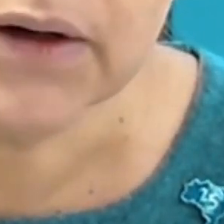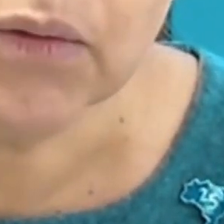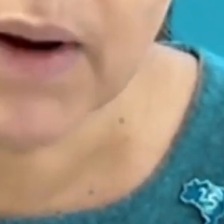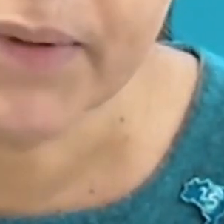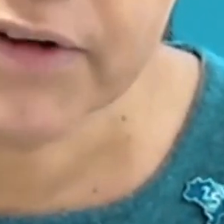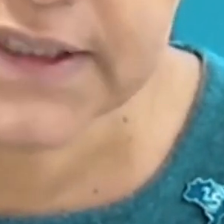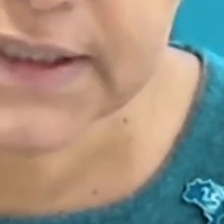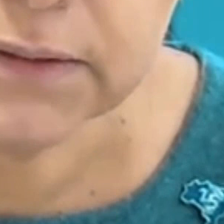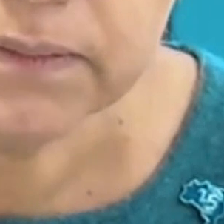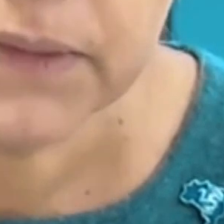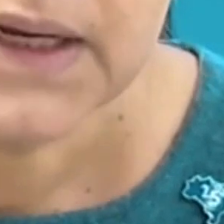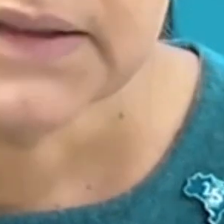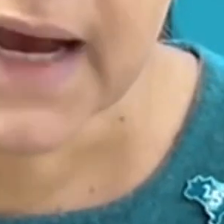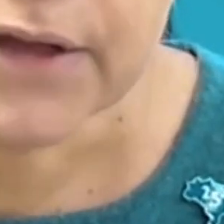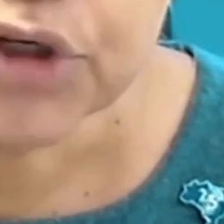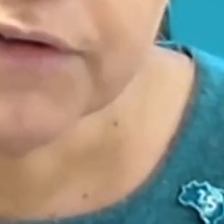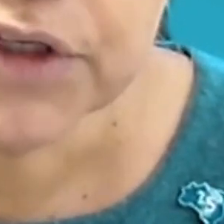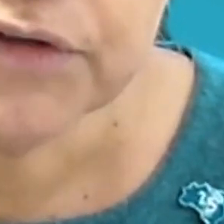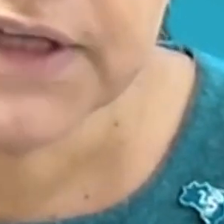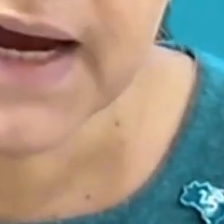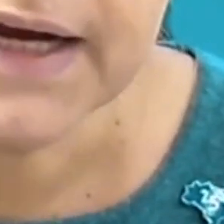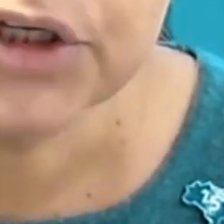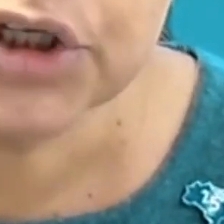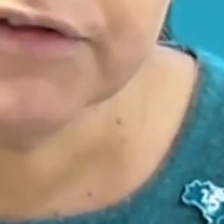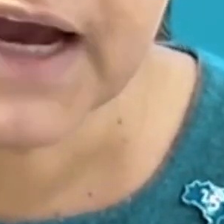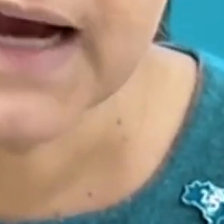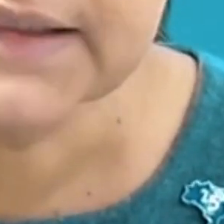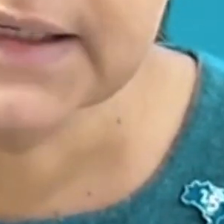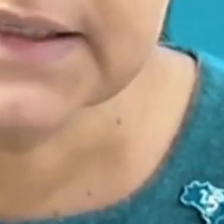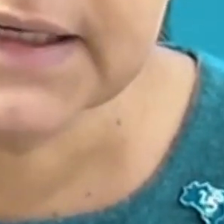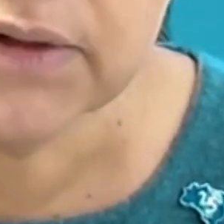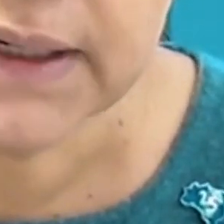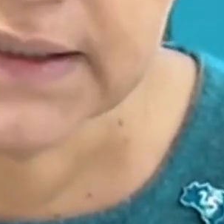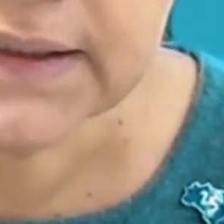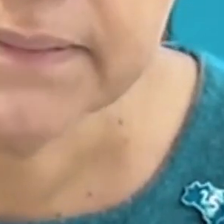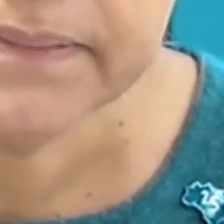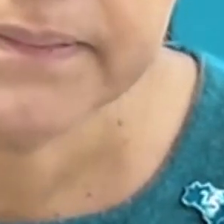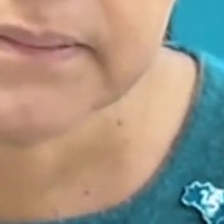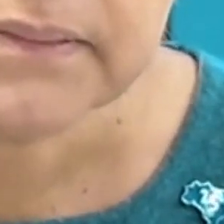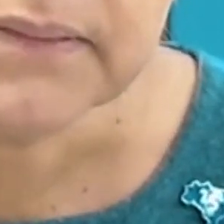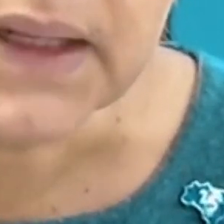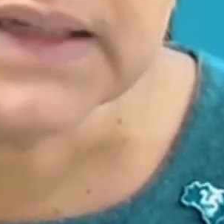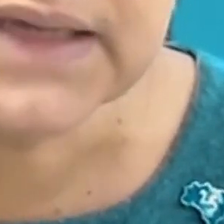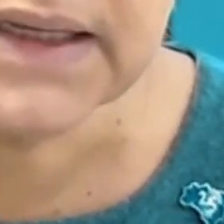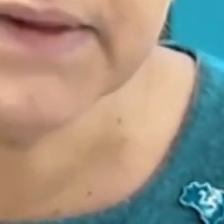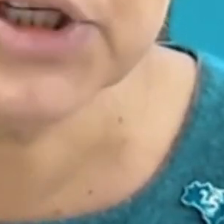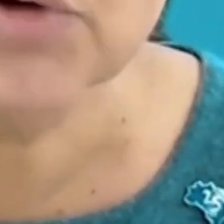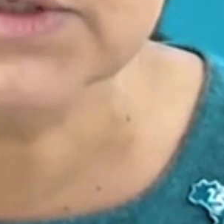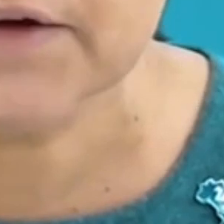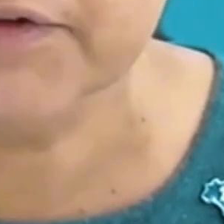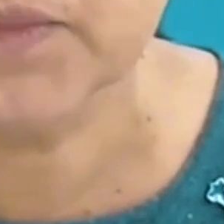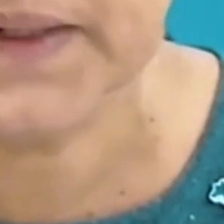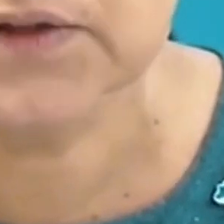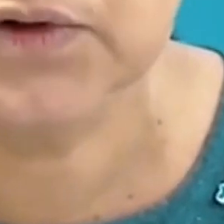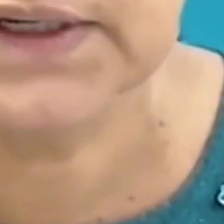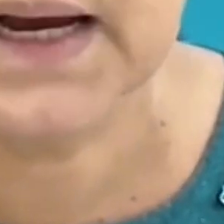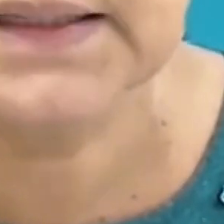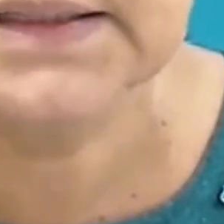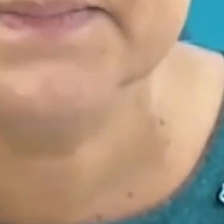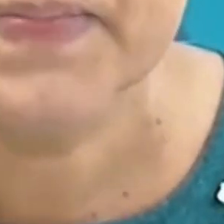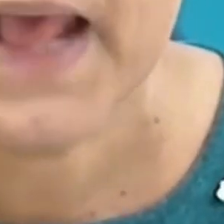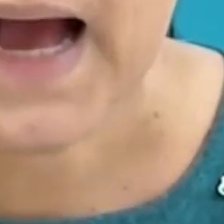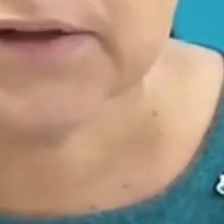dados que permitam uma aprovação, dados de efetividade, de eficácia e de segurança. Certamente é um desafio